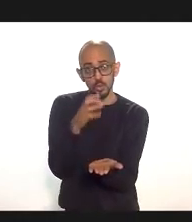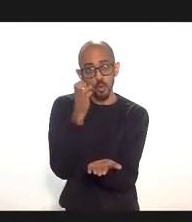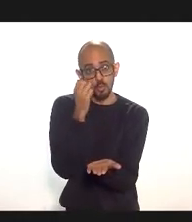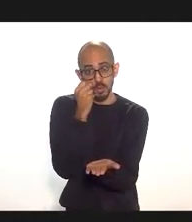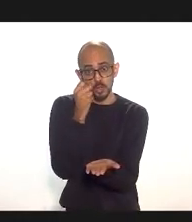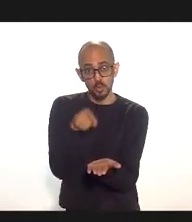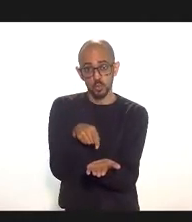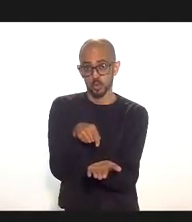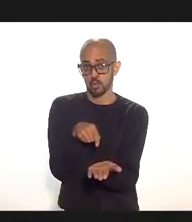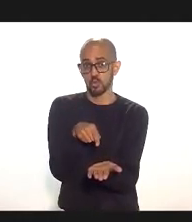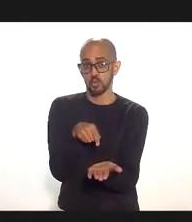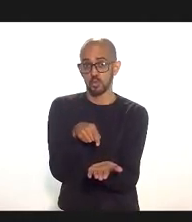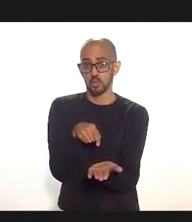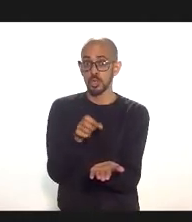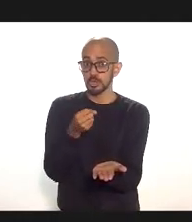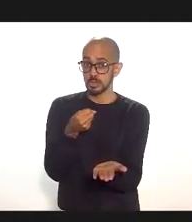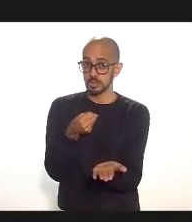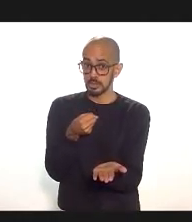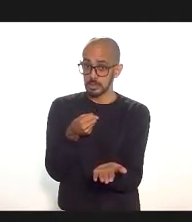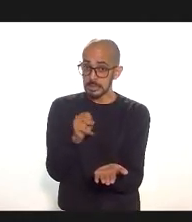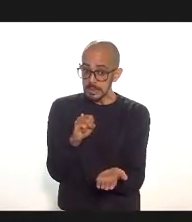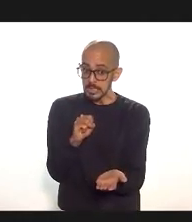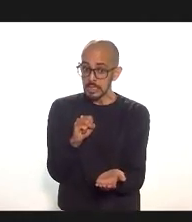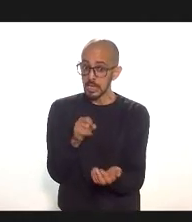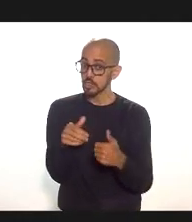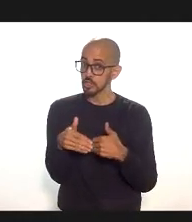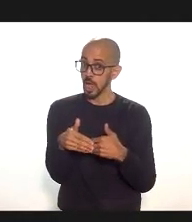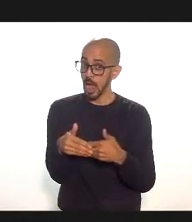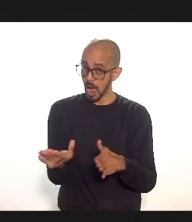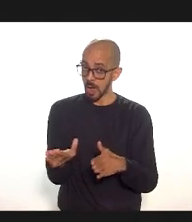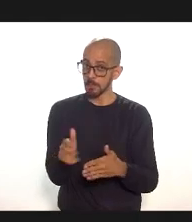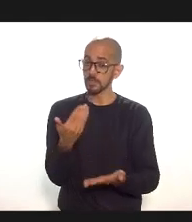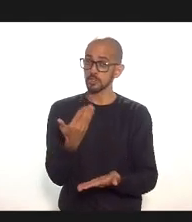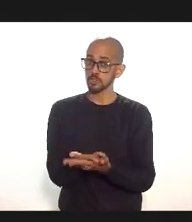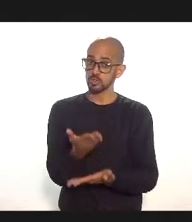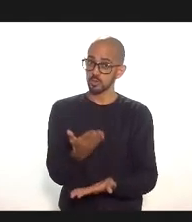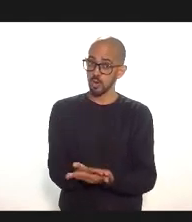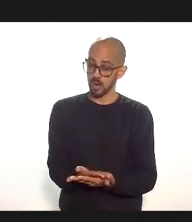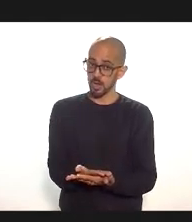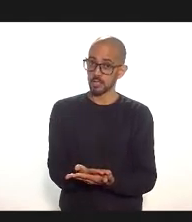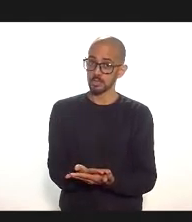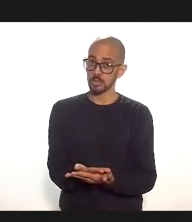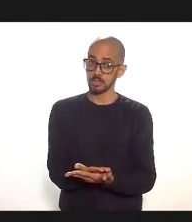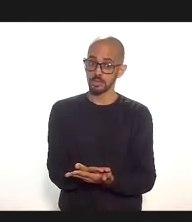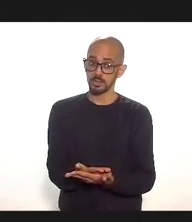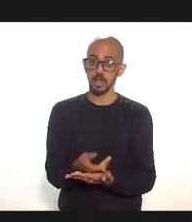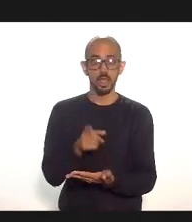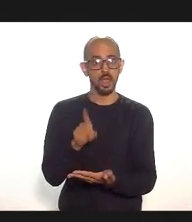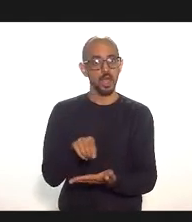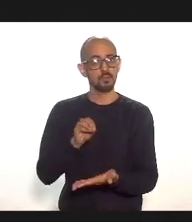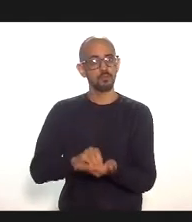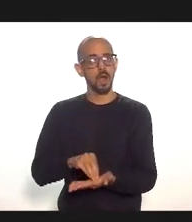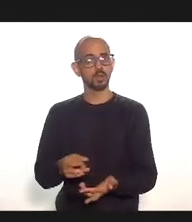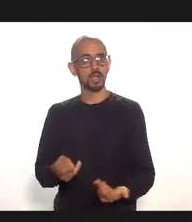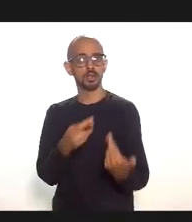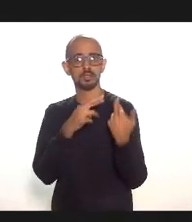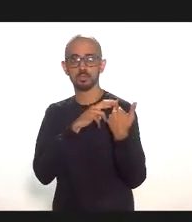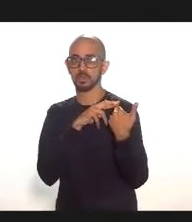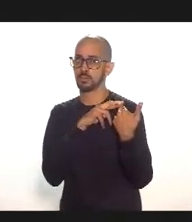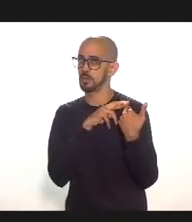Nessas circunstâncias, querer manter a escola aberta, querer manter a vida como se nada estivesse acontecendo, é uma irresponsabilidade